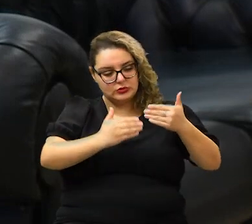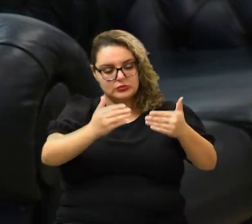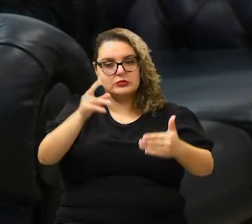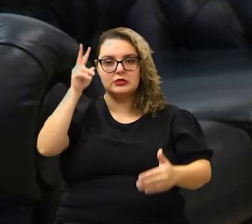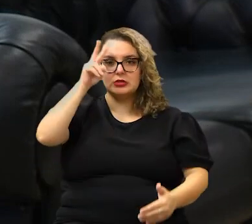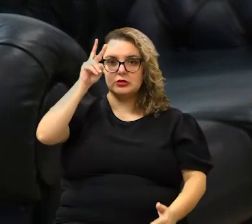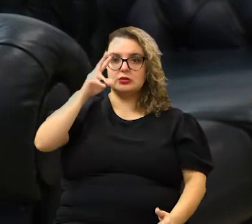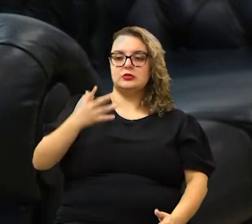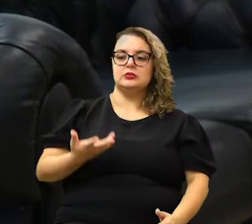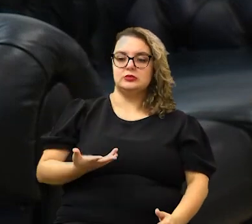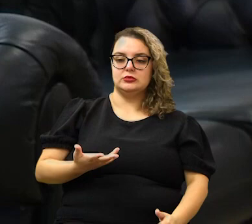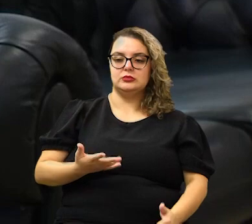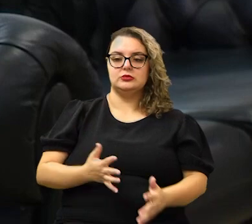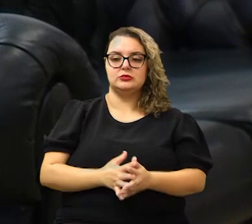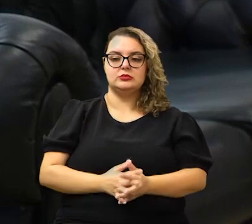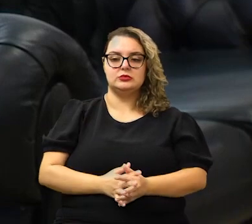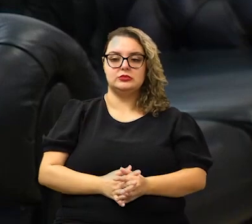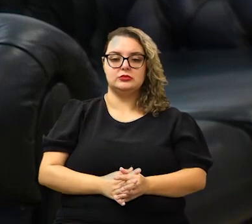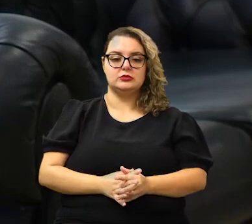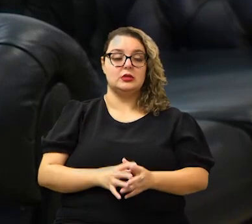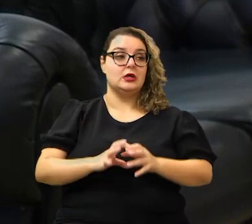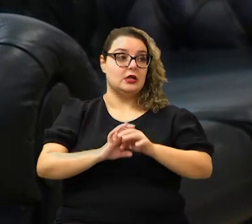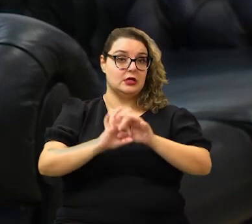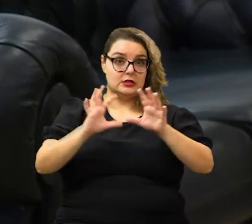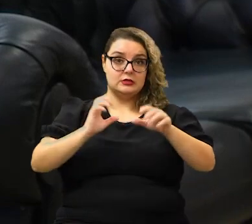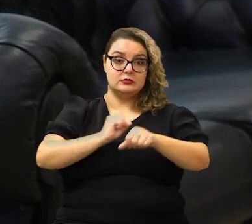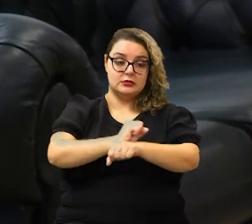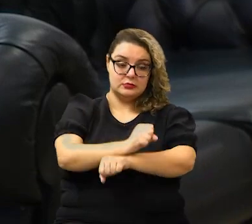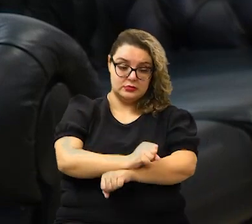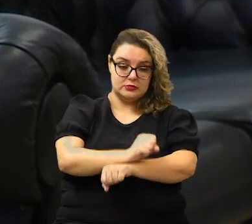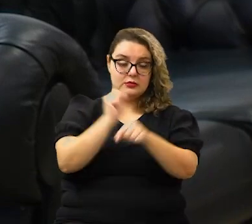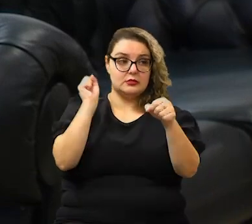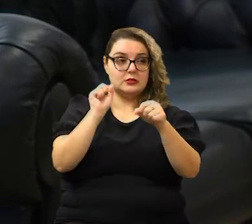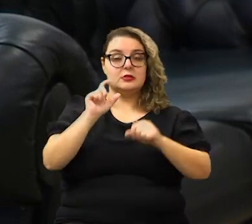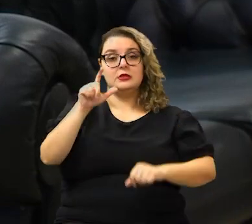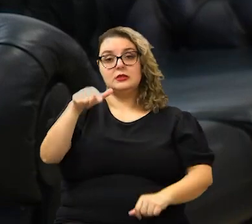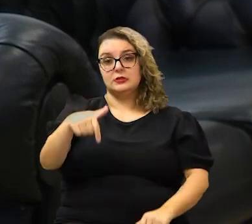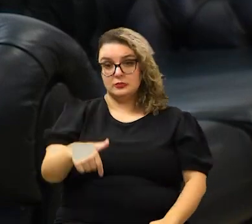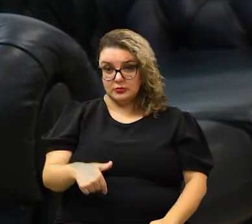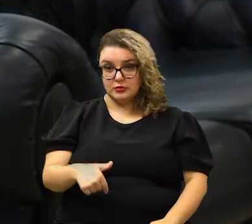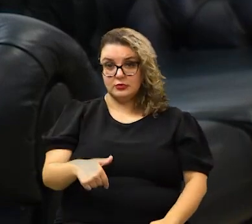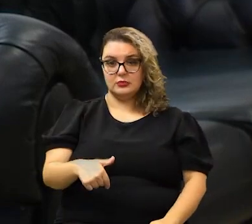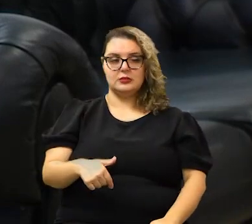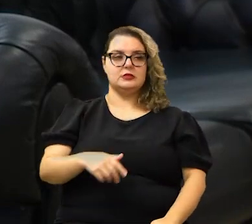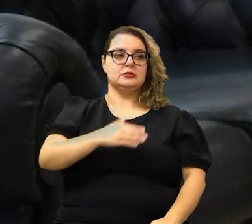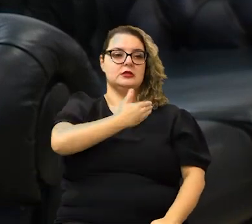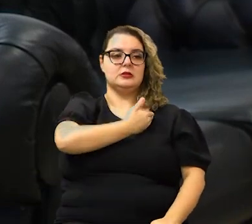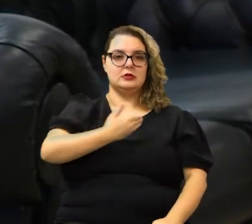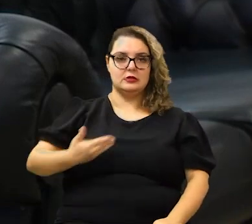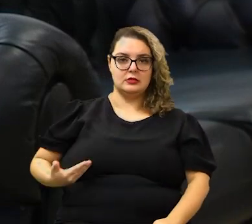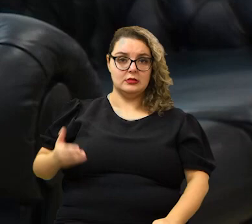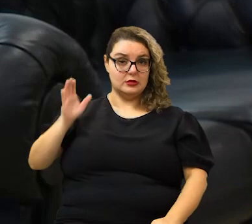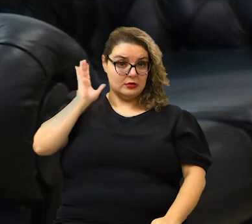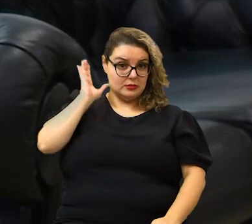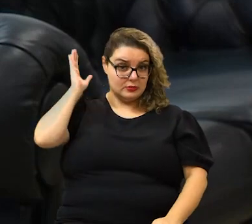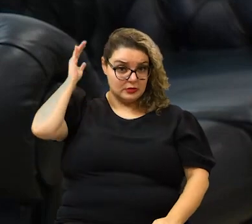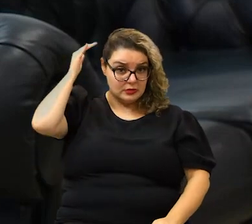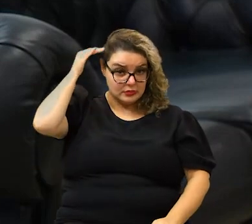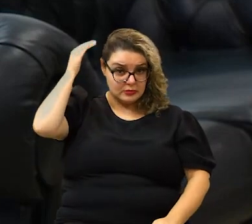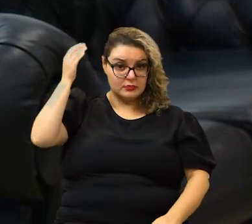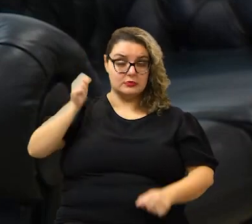da história, a libertação dos escravos, depois a proclamação da República,